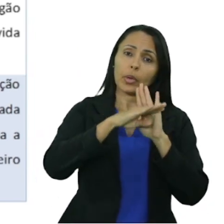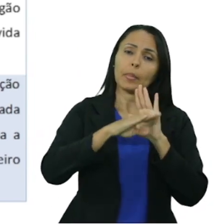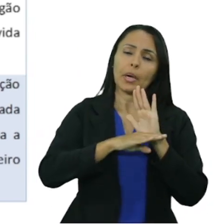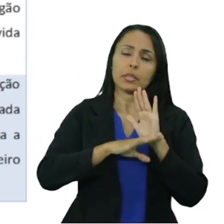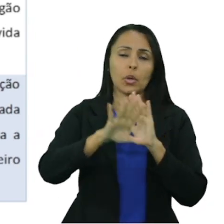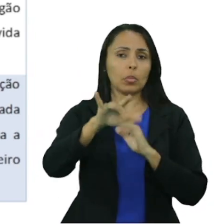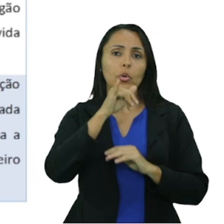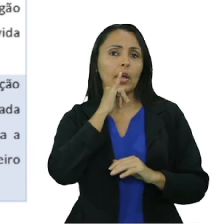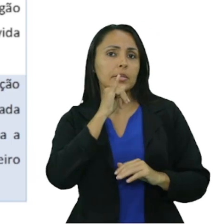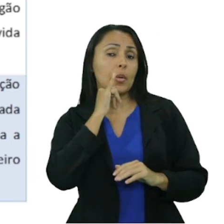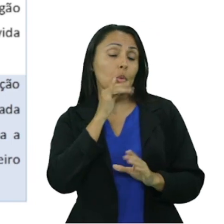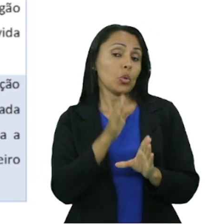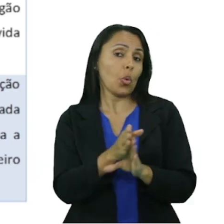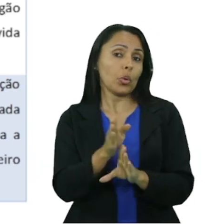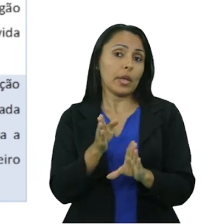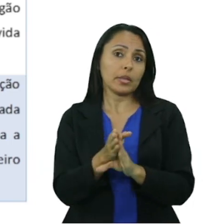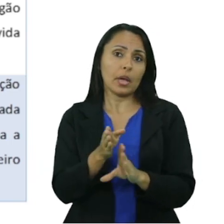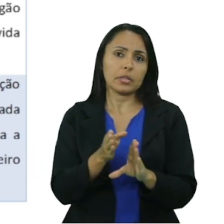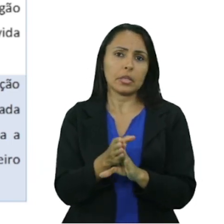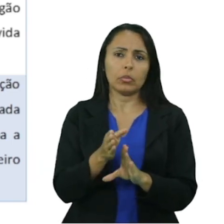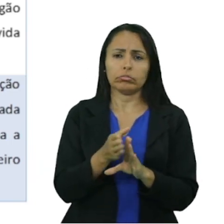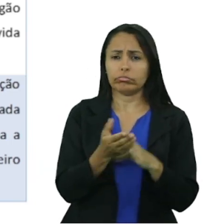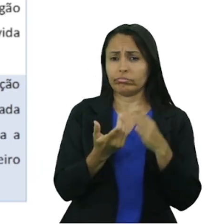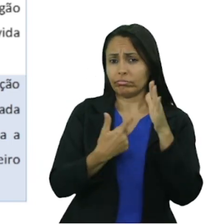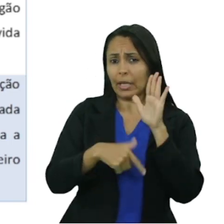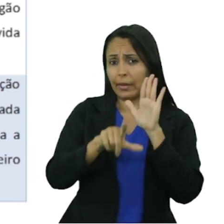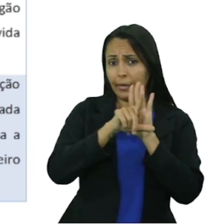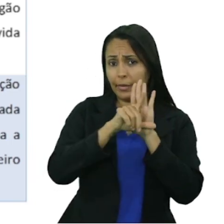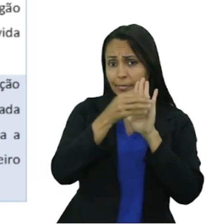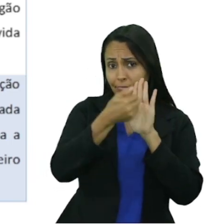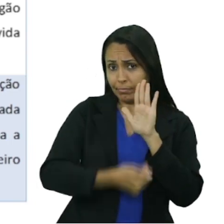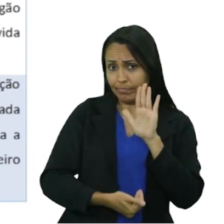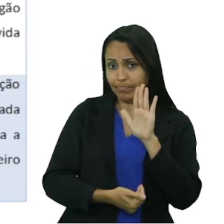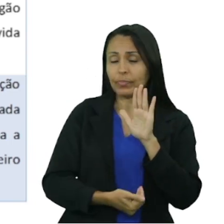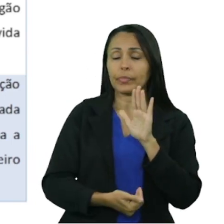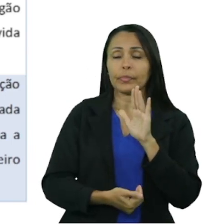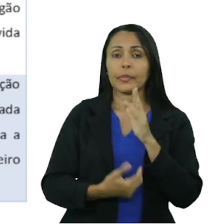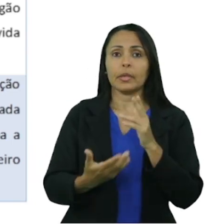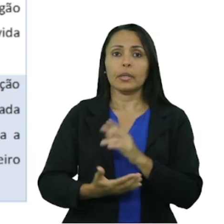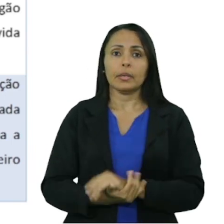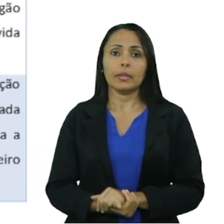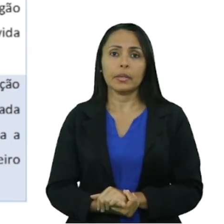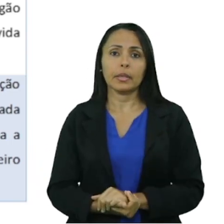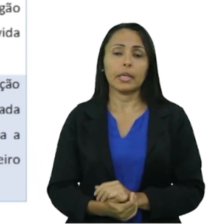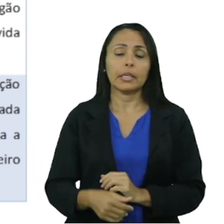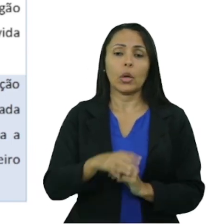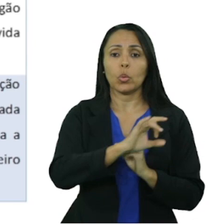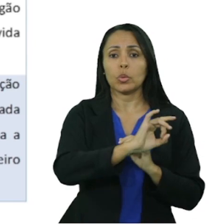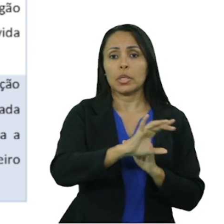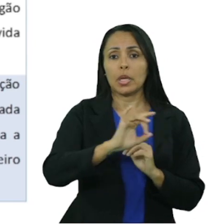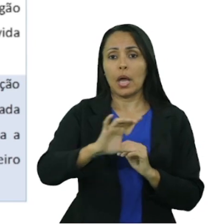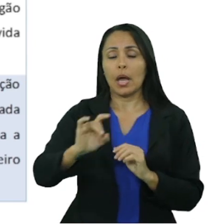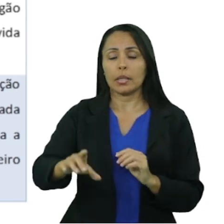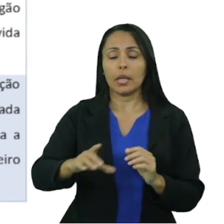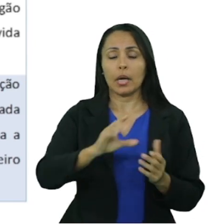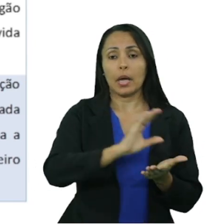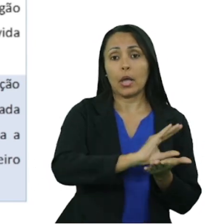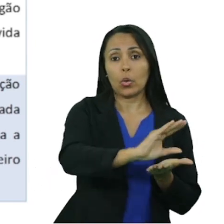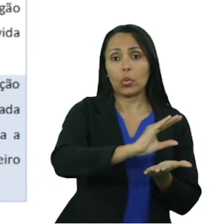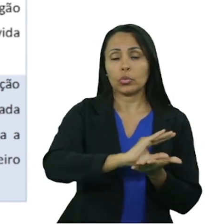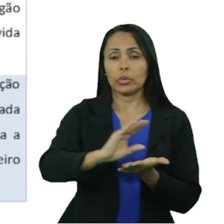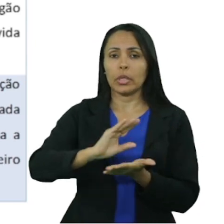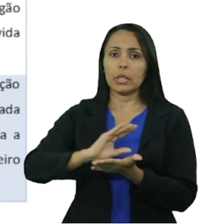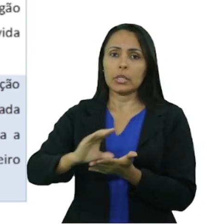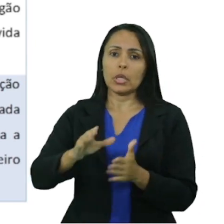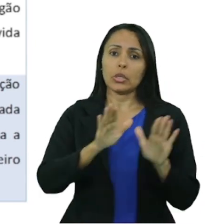exemplo, de orientações legais para a prestação de conta de cada recurso desse que é destinado